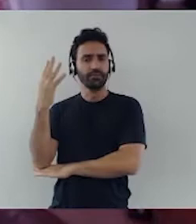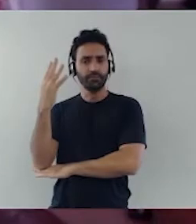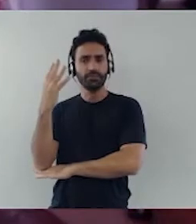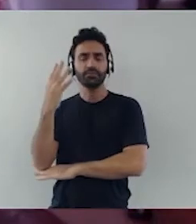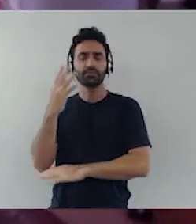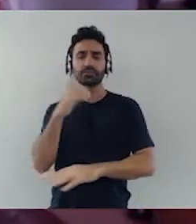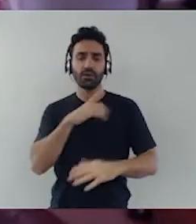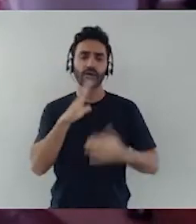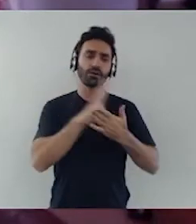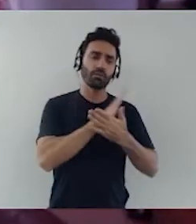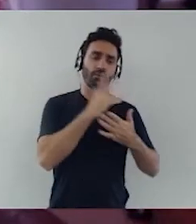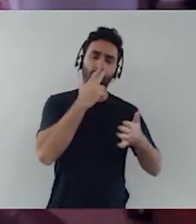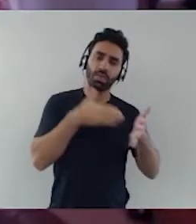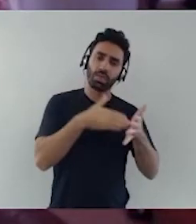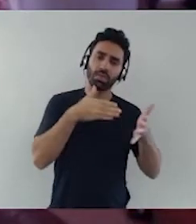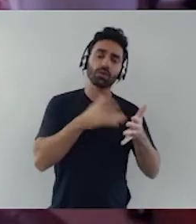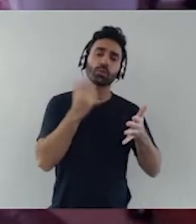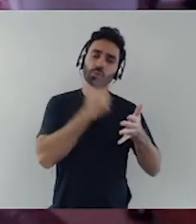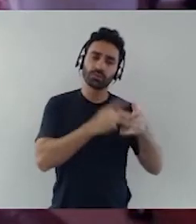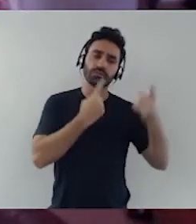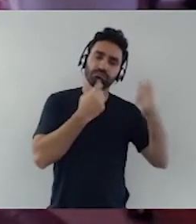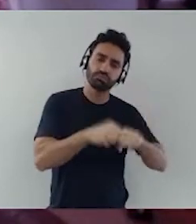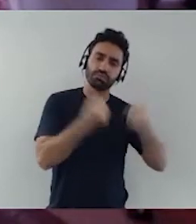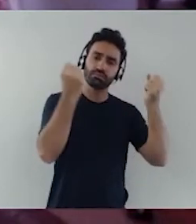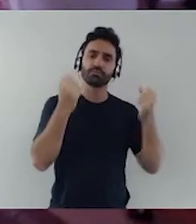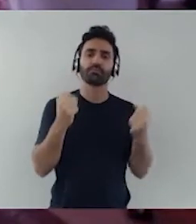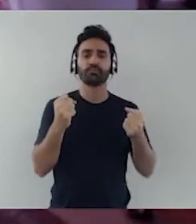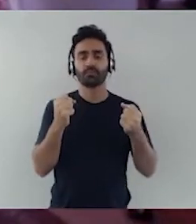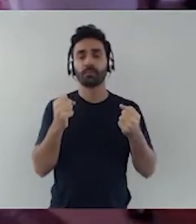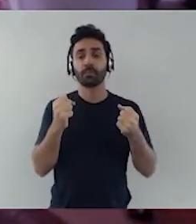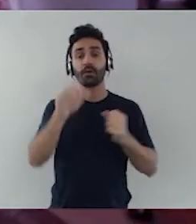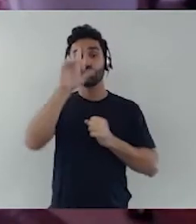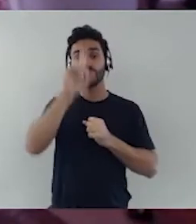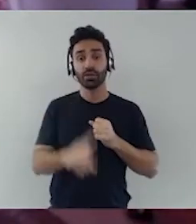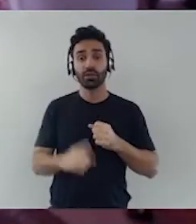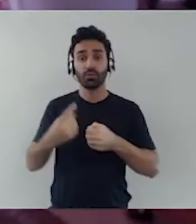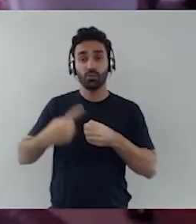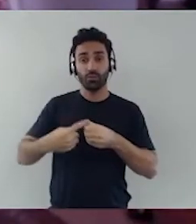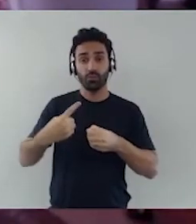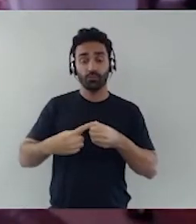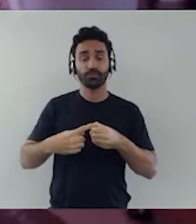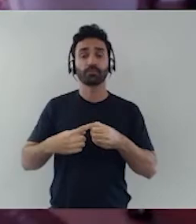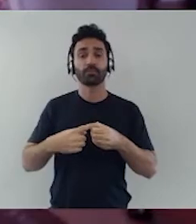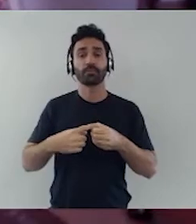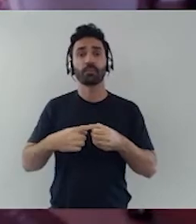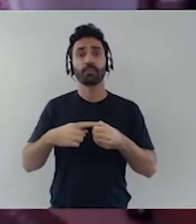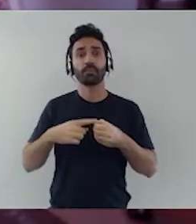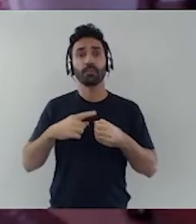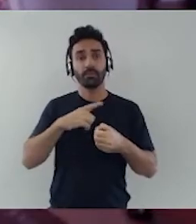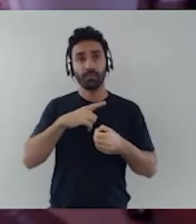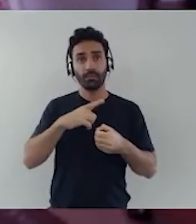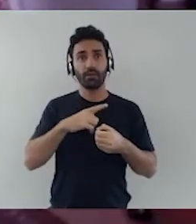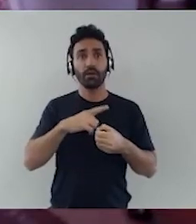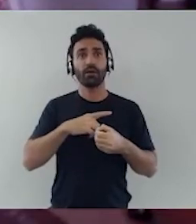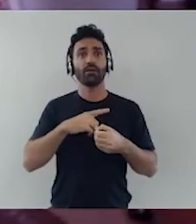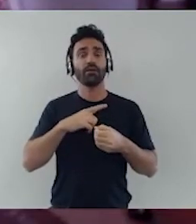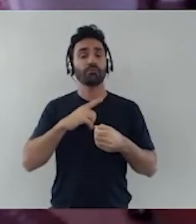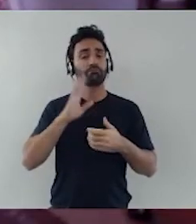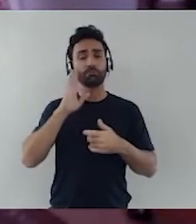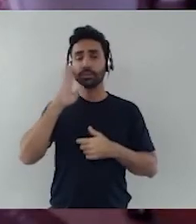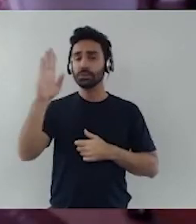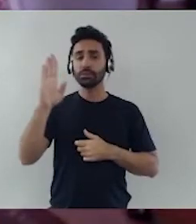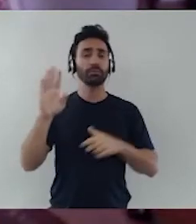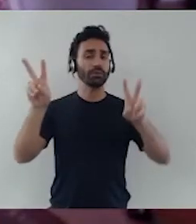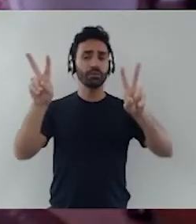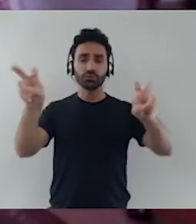barreiras artificiais e falsos conflitos. O direito urbanístico tem, ou deveria ter, um lugar central